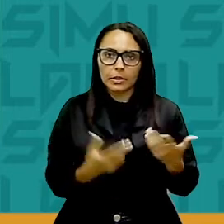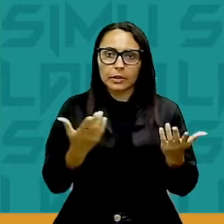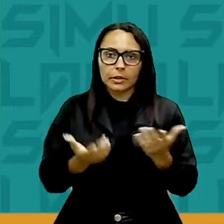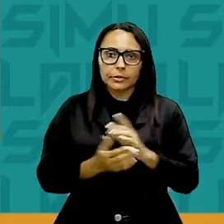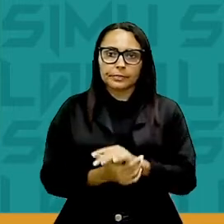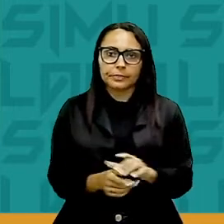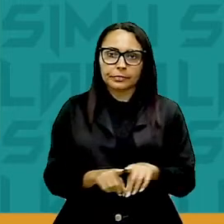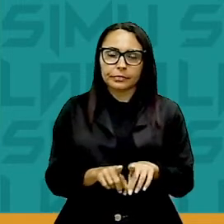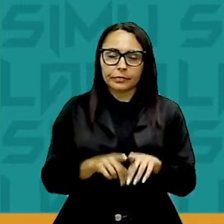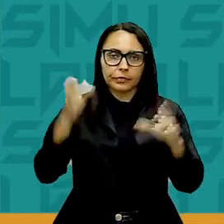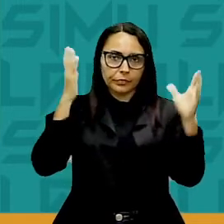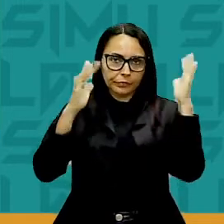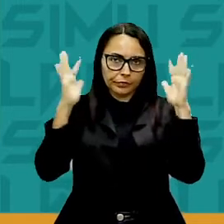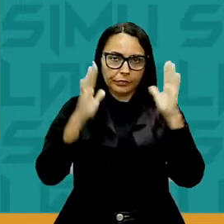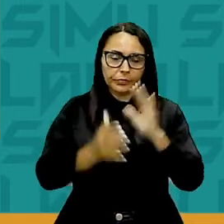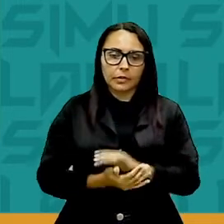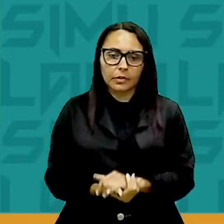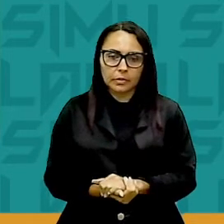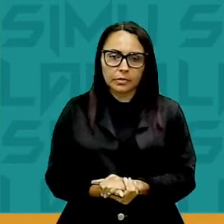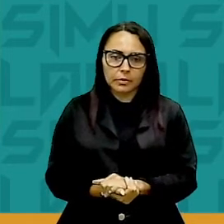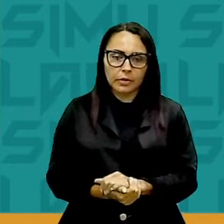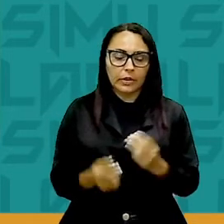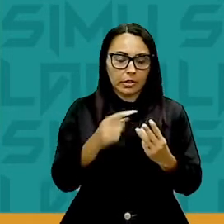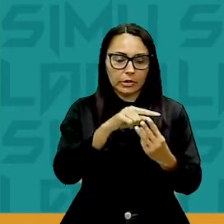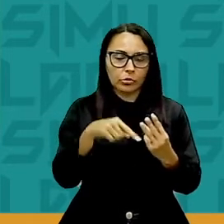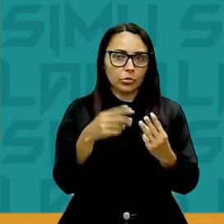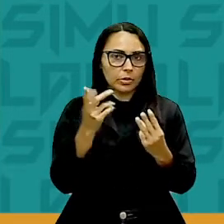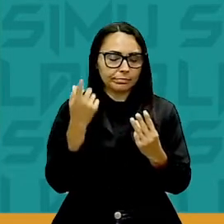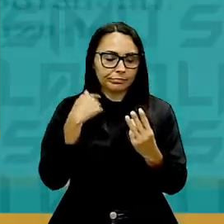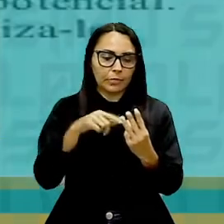questão filosófica. Na verdade, 3 coisas.